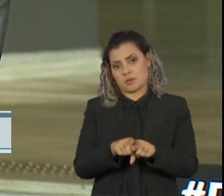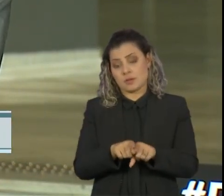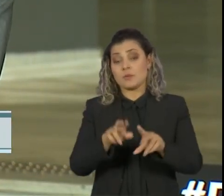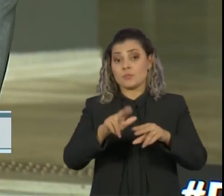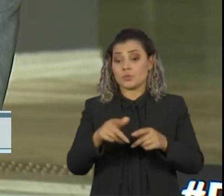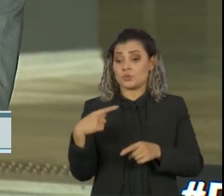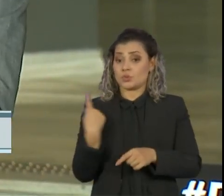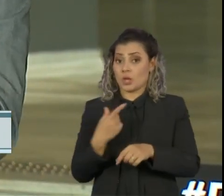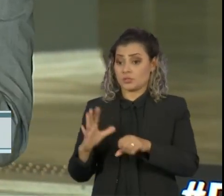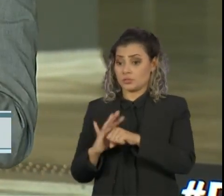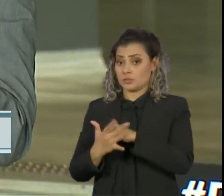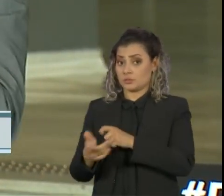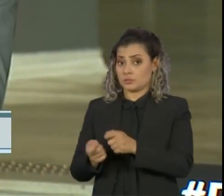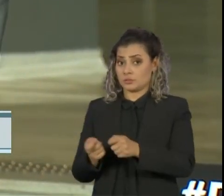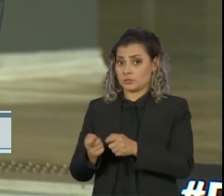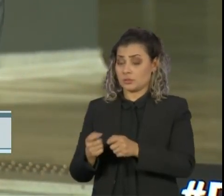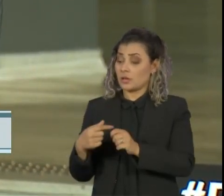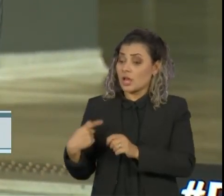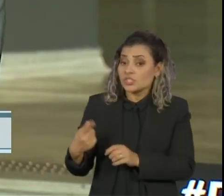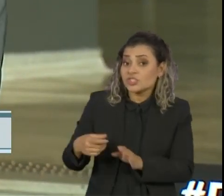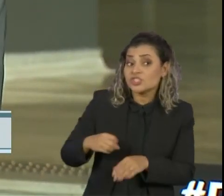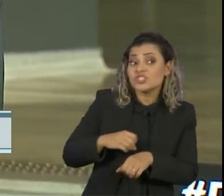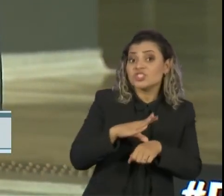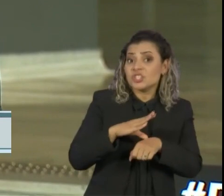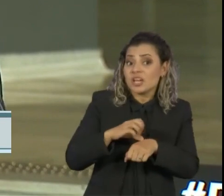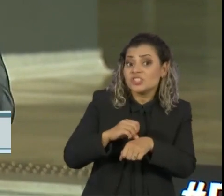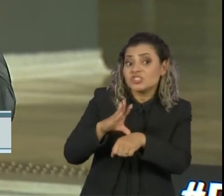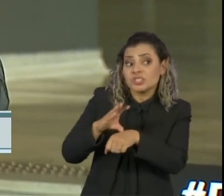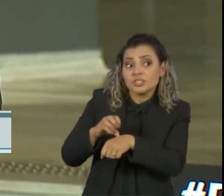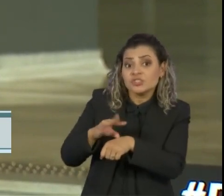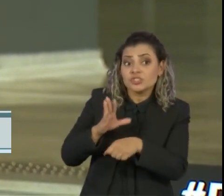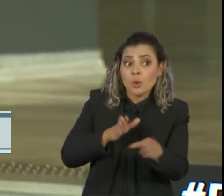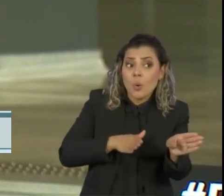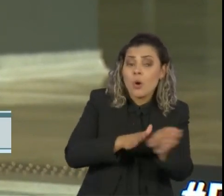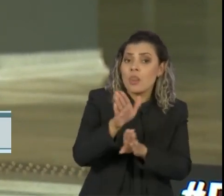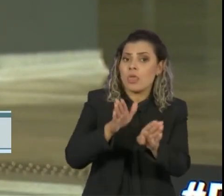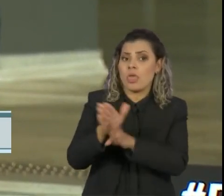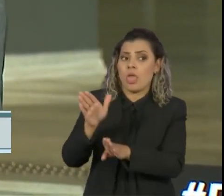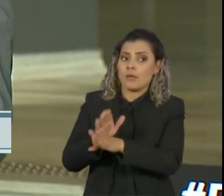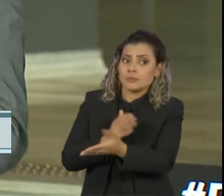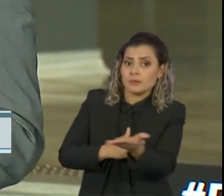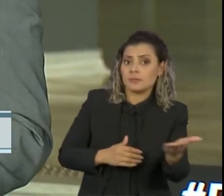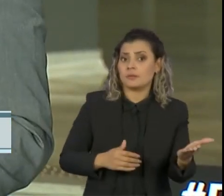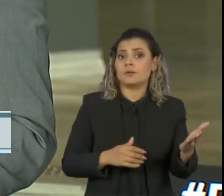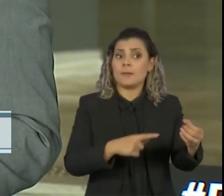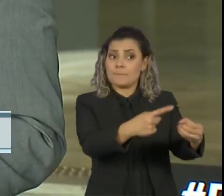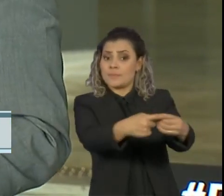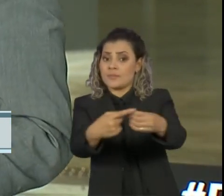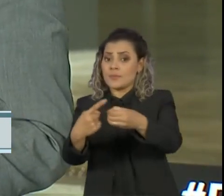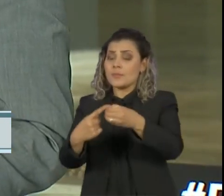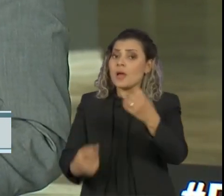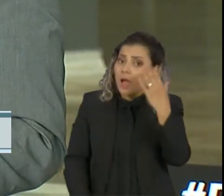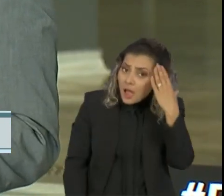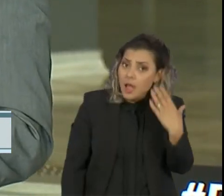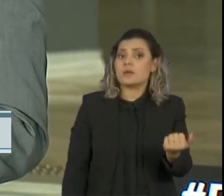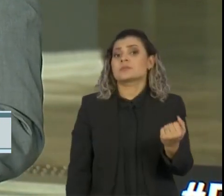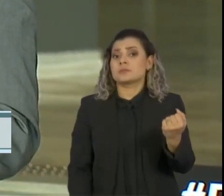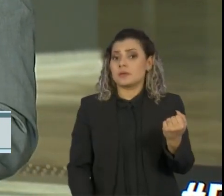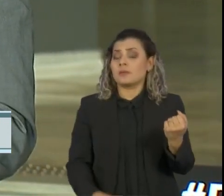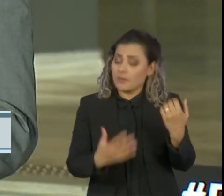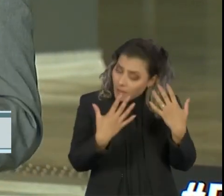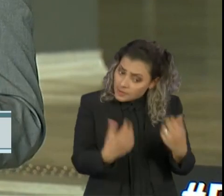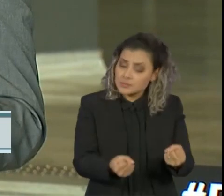de contingência indica para essas prefeituras esses dados e recomenda com isso, através de uma nota técnica,